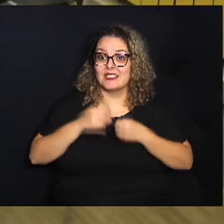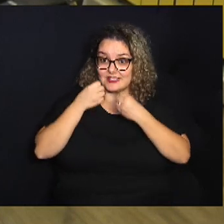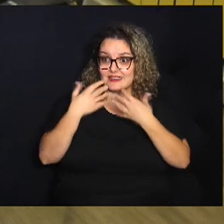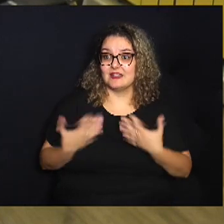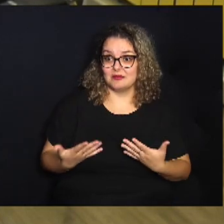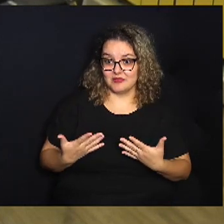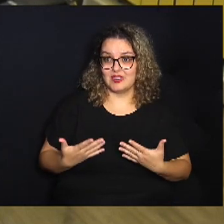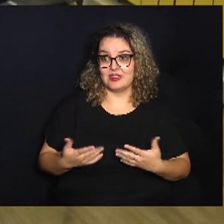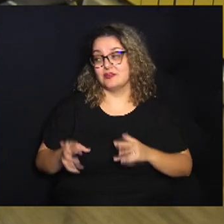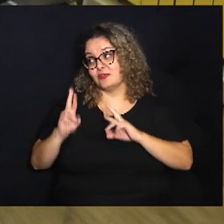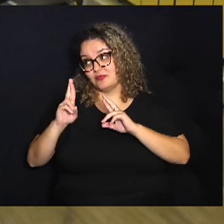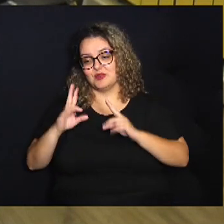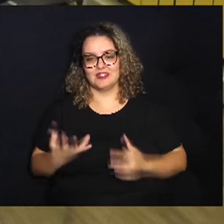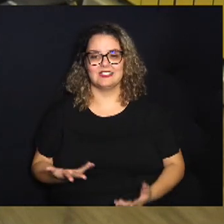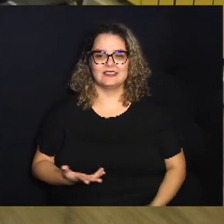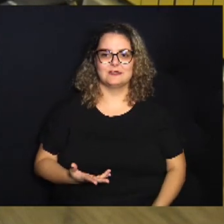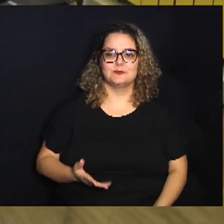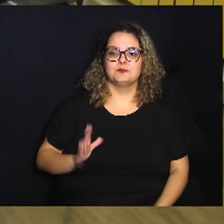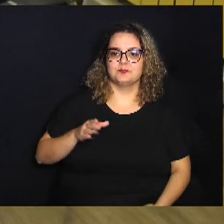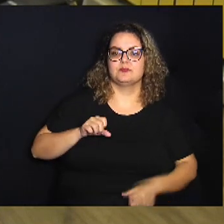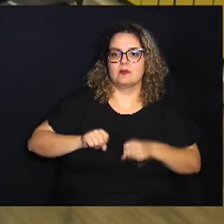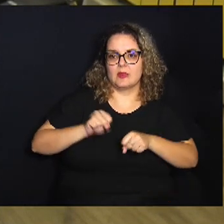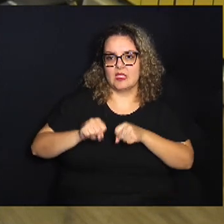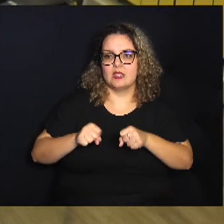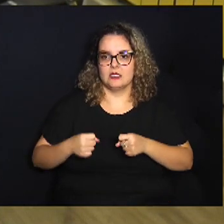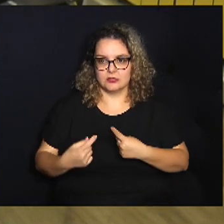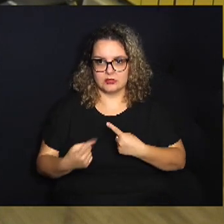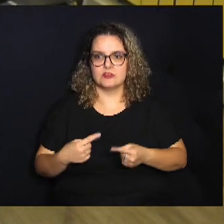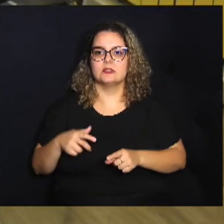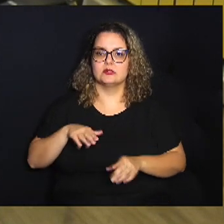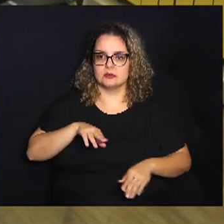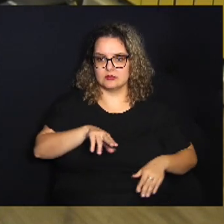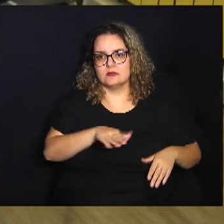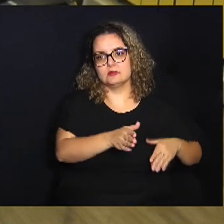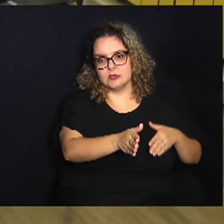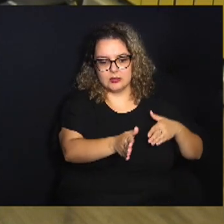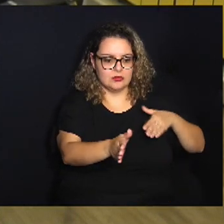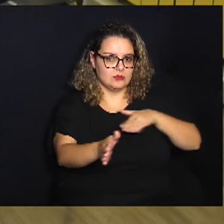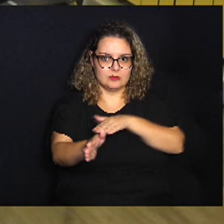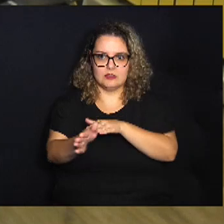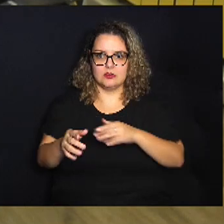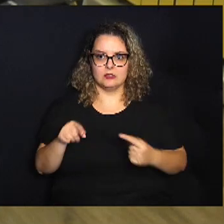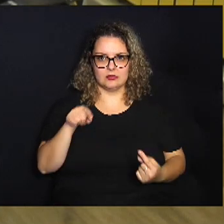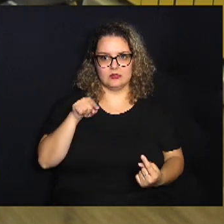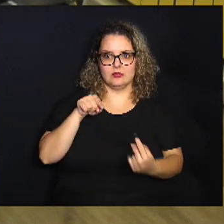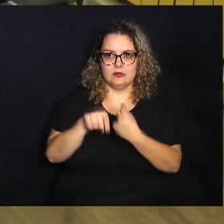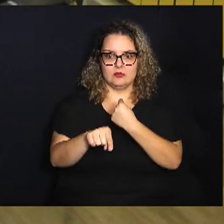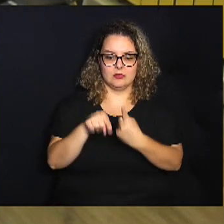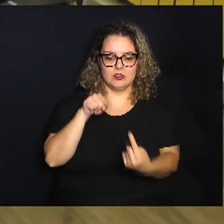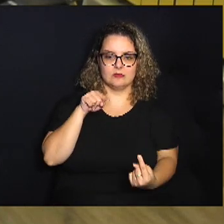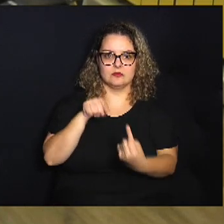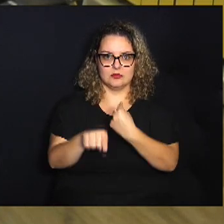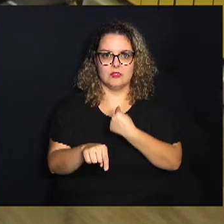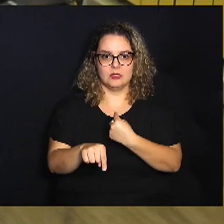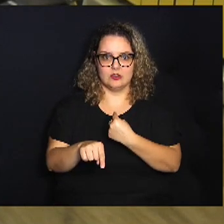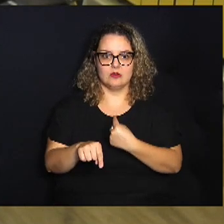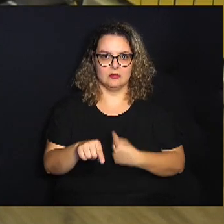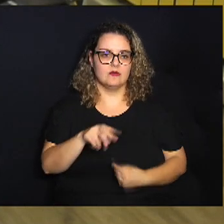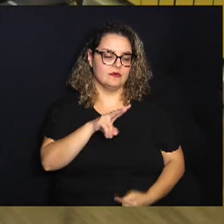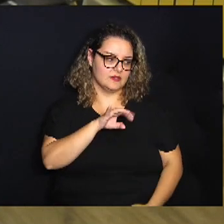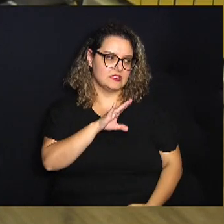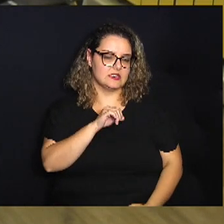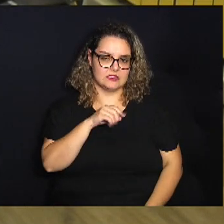E ela, eu já pedalei nessa estrada que ela foi atropelada, é uma estrada de via, é uma estrada simples, né, é uma vicinal,